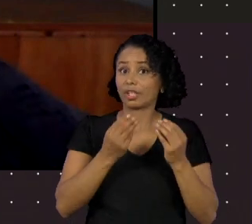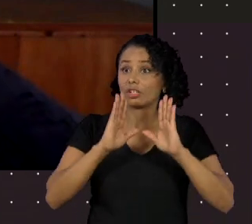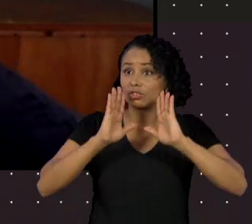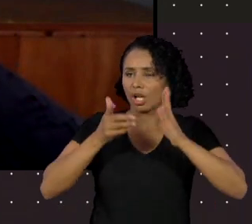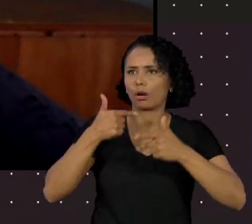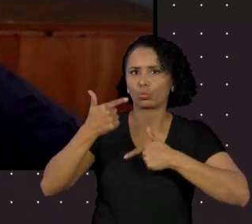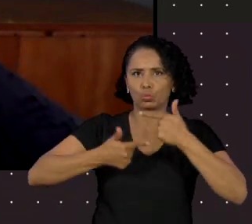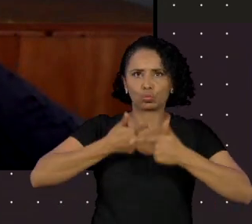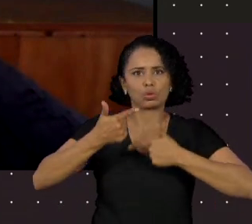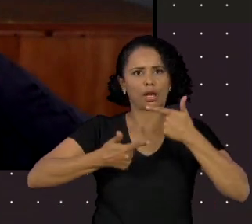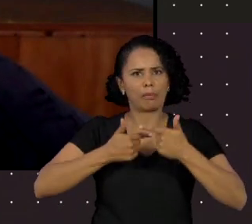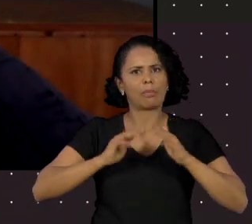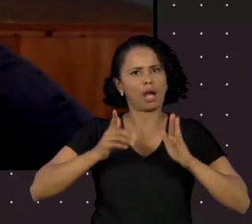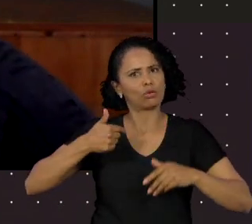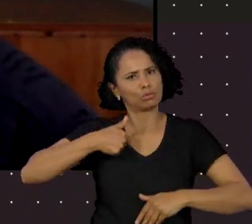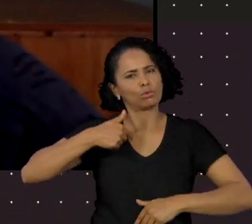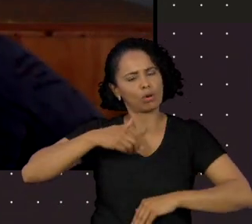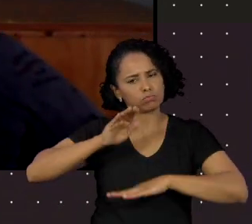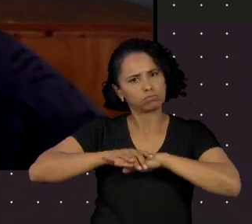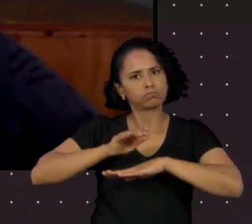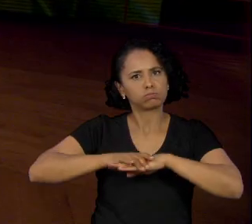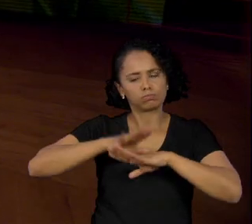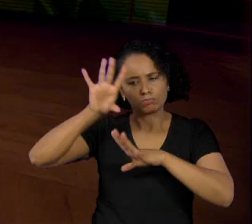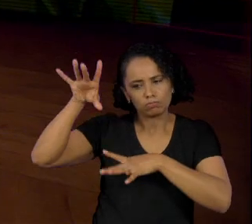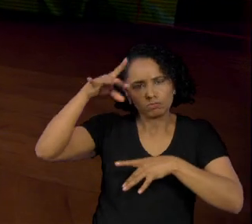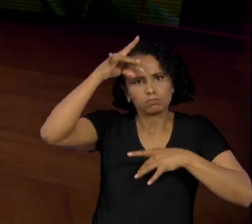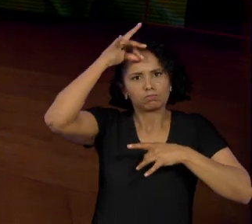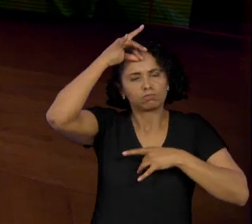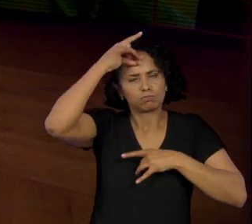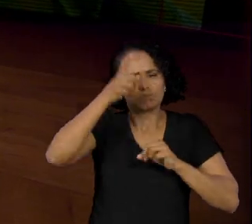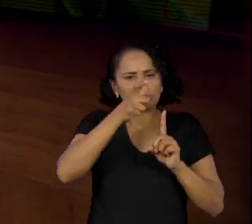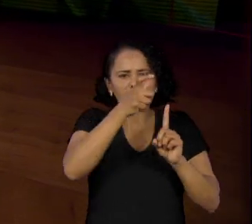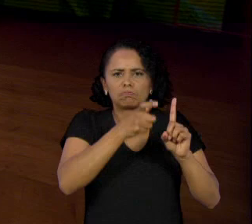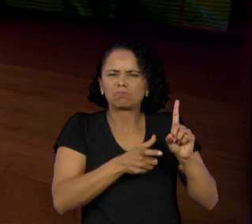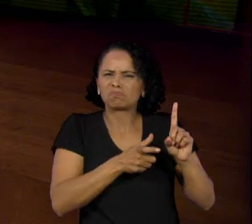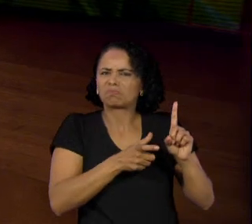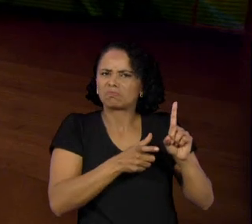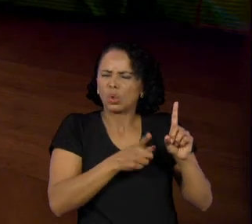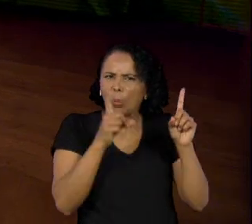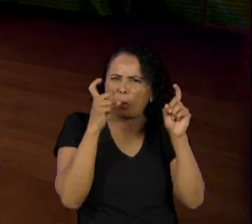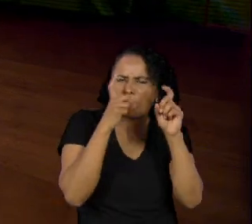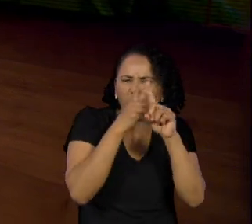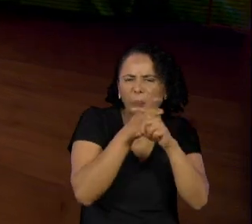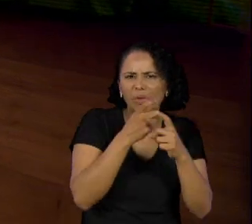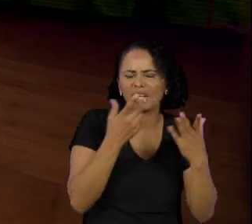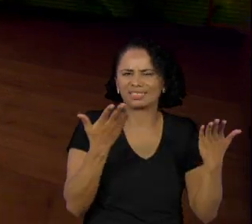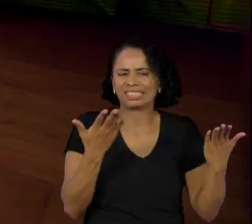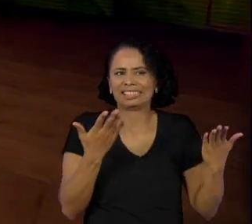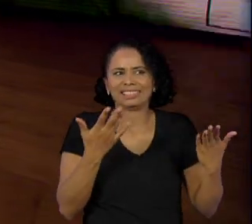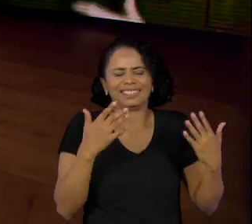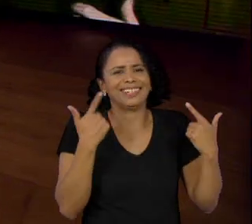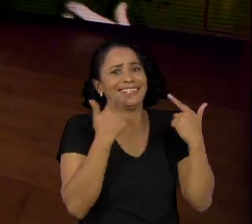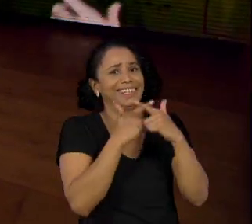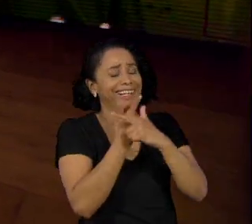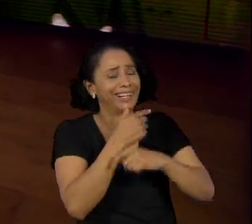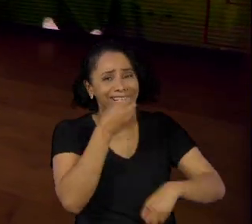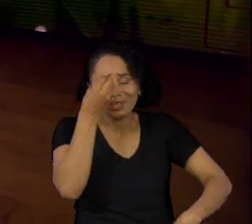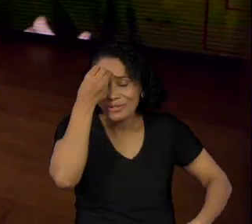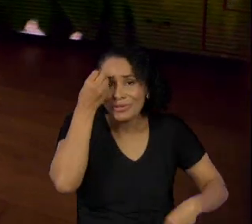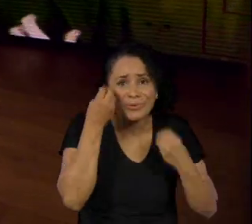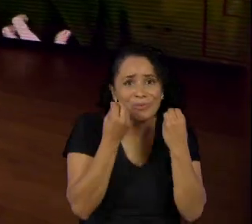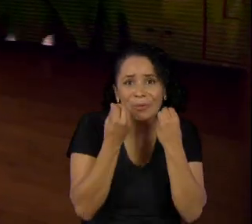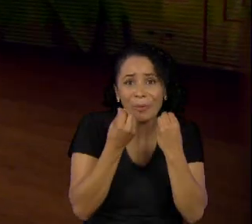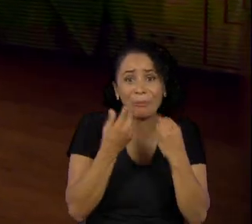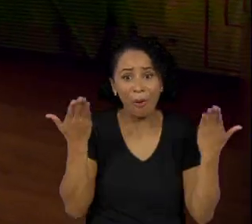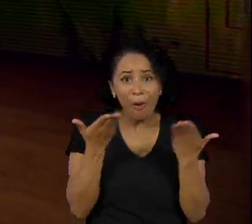e eles eram tão complexos. Eu não sei, assim, é engraçado porque se caísse um trabalho desse na